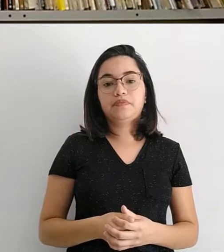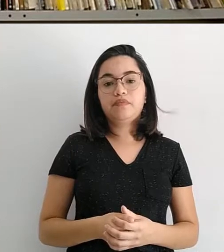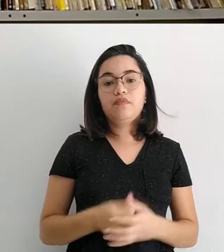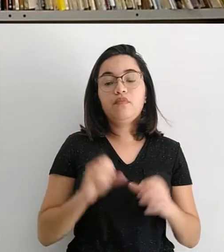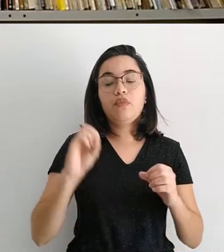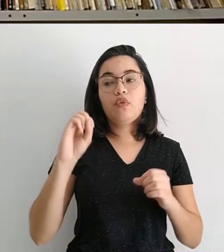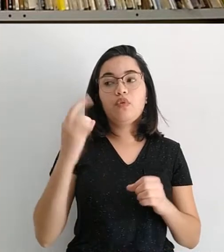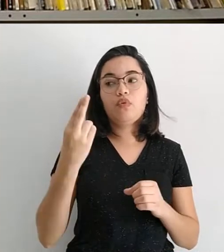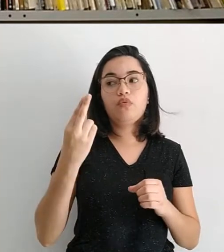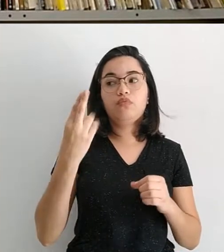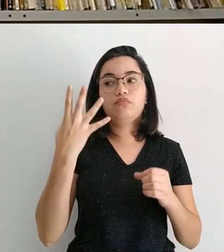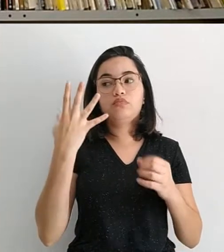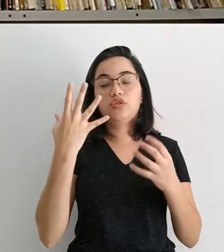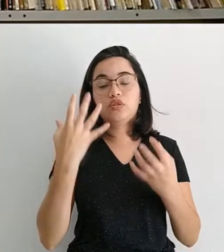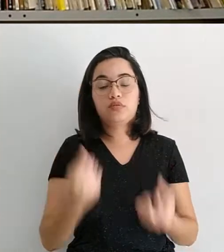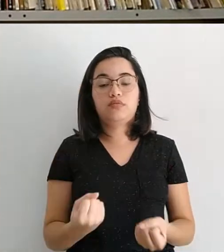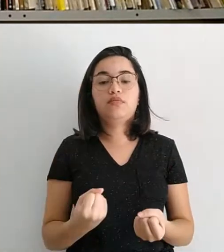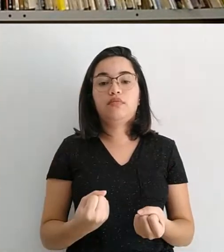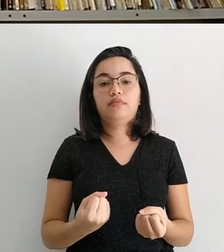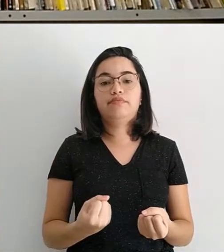ou de aceitar